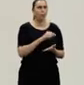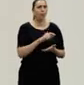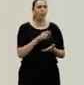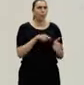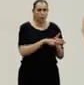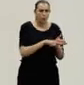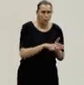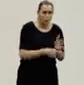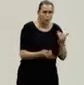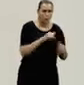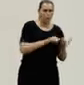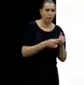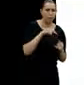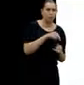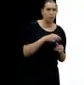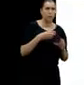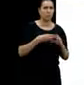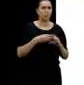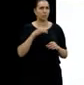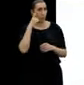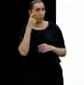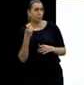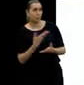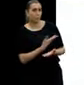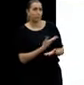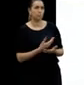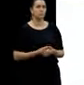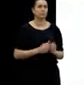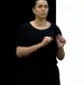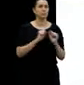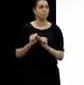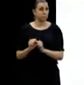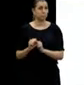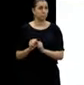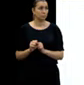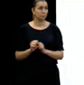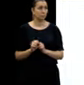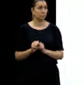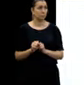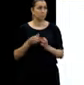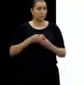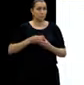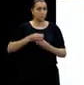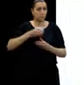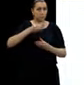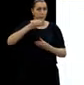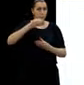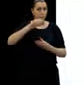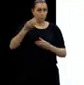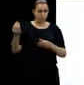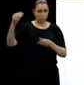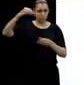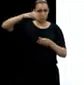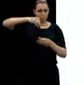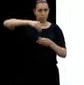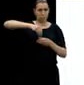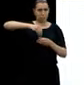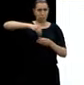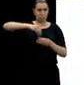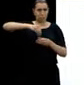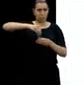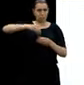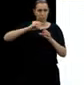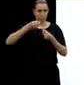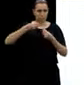elas em laboratório. Que interessante. Então vocês podem ver ali aquela garrafinha é onde ela vai ficar. É uma